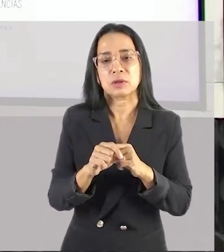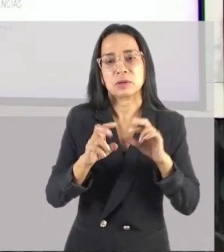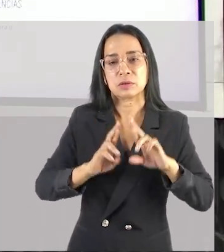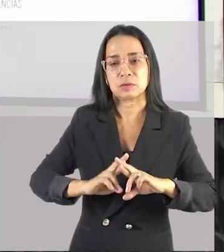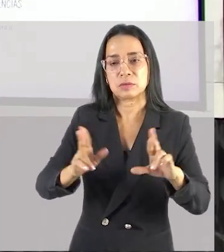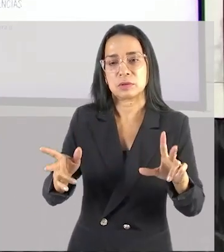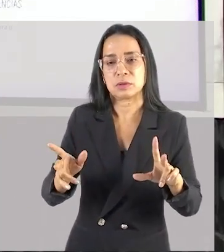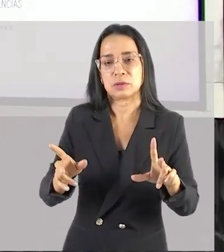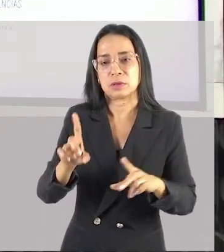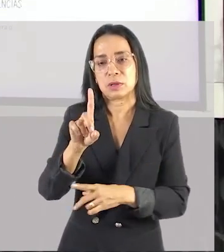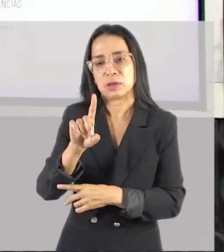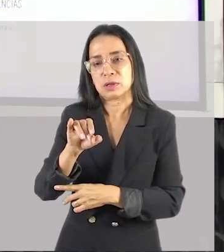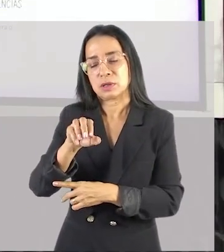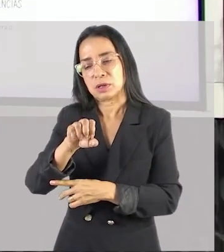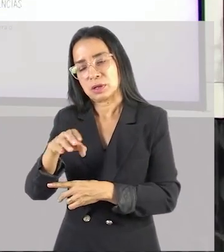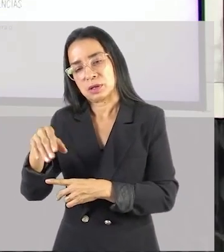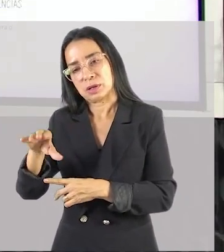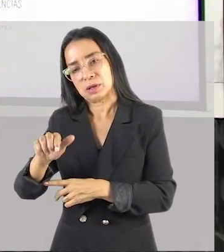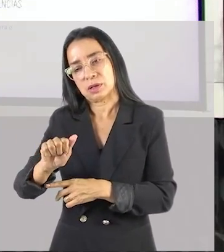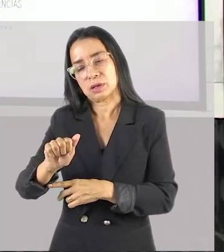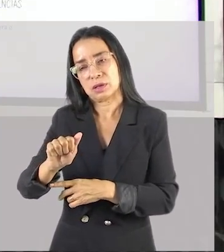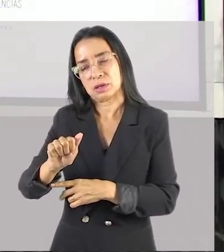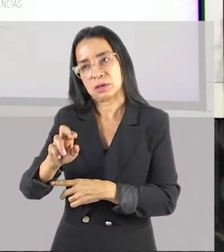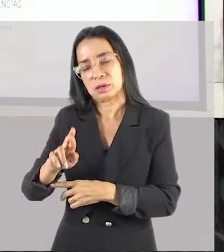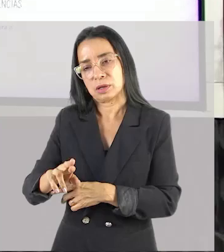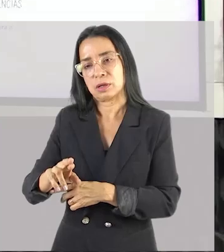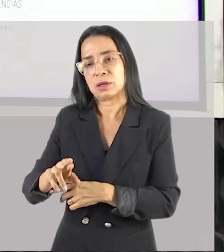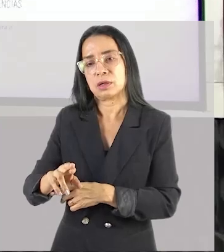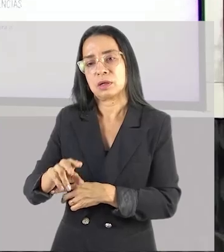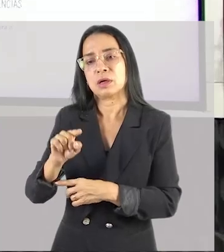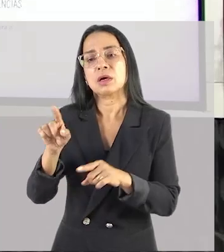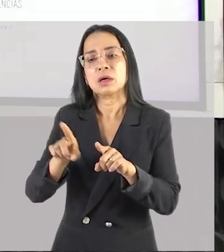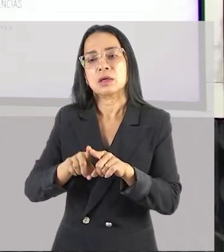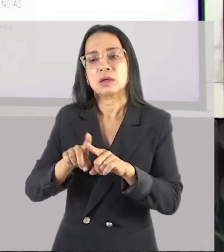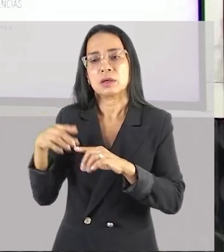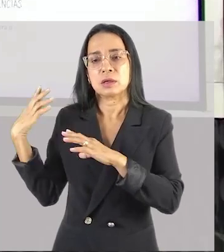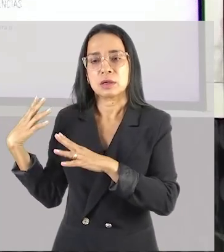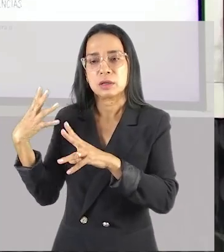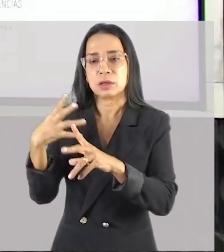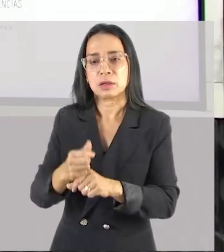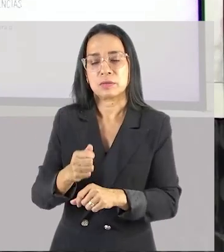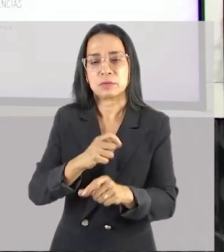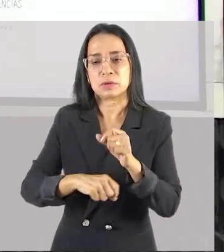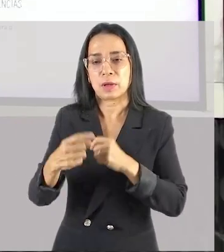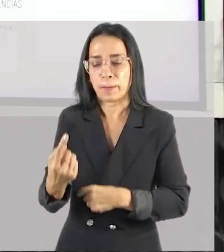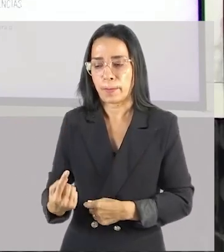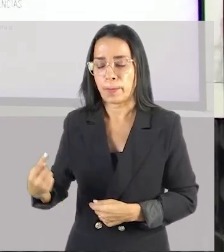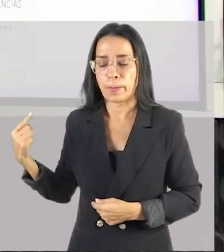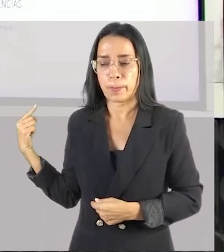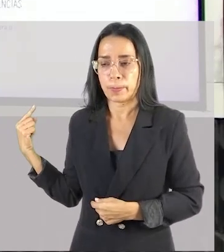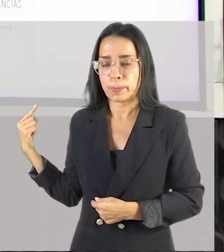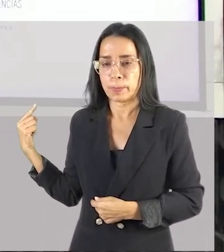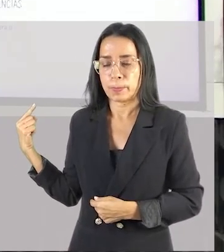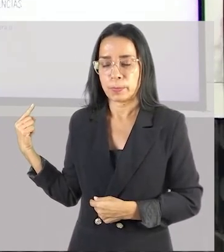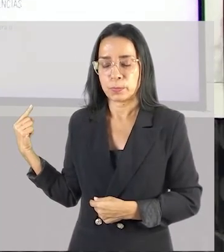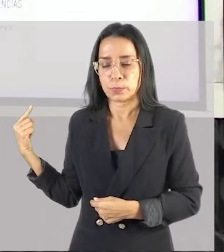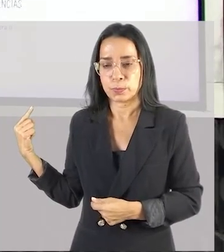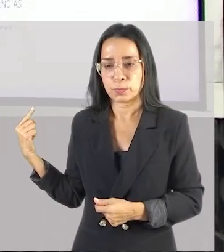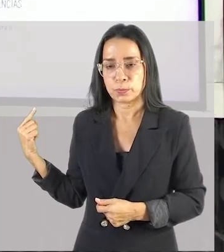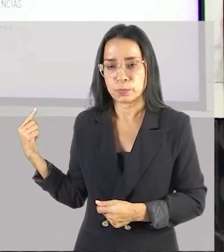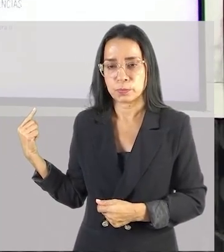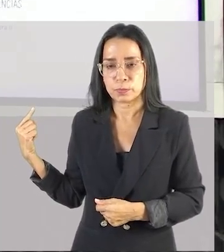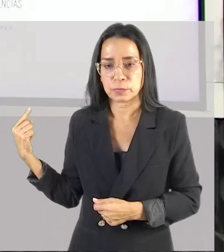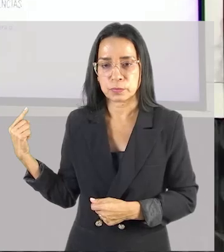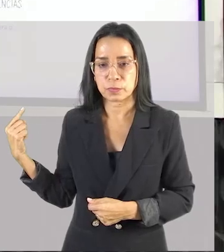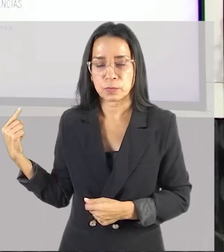revisar. Dissertar é exposição de ideias, seleção e organização de informações, capacidade de enfrentamento frente ao